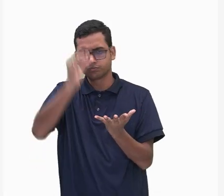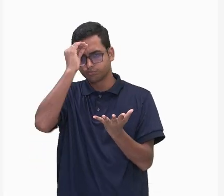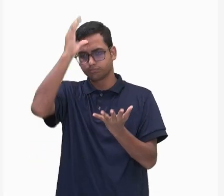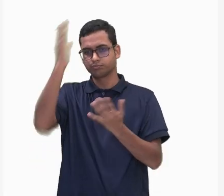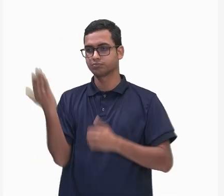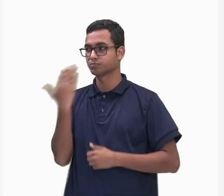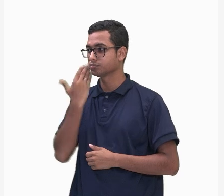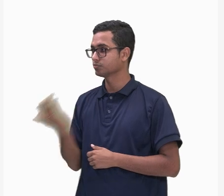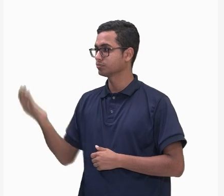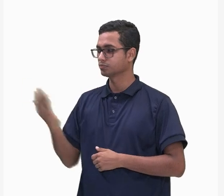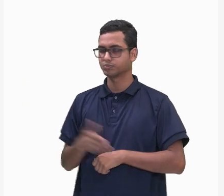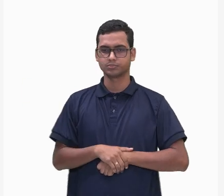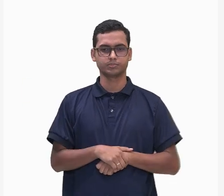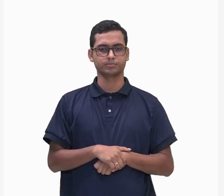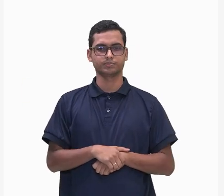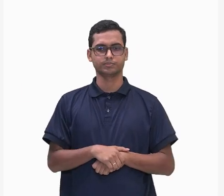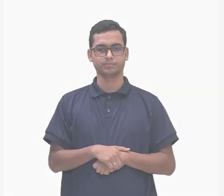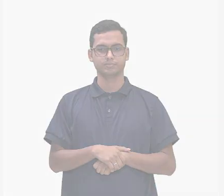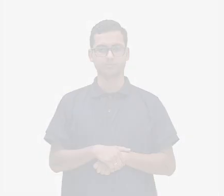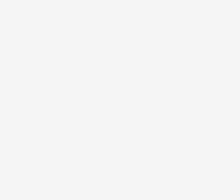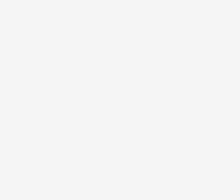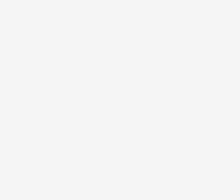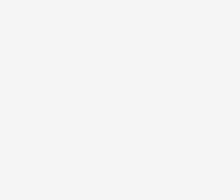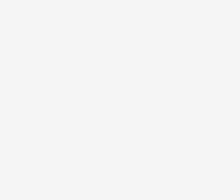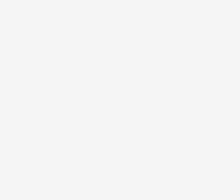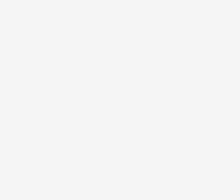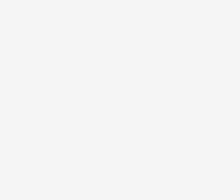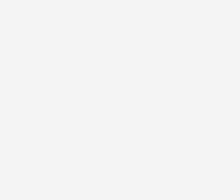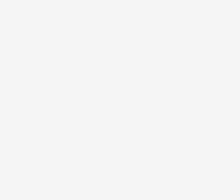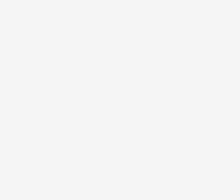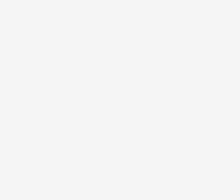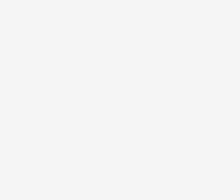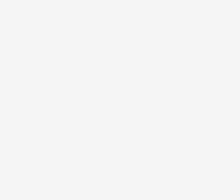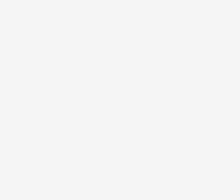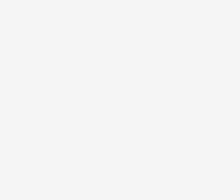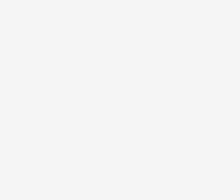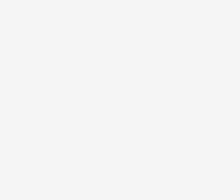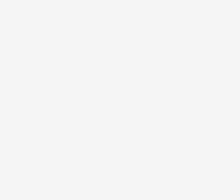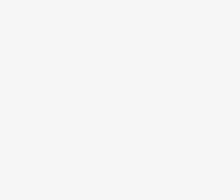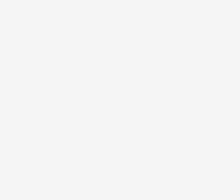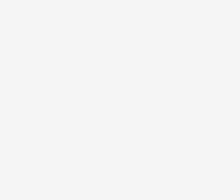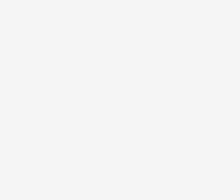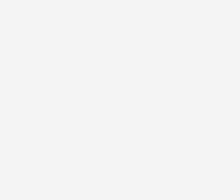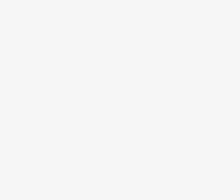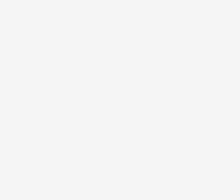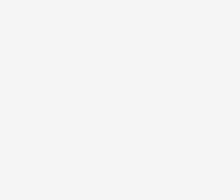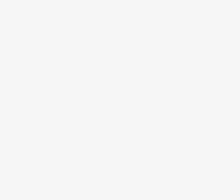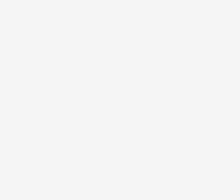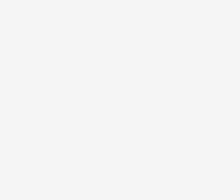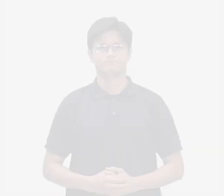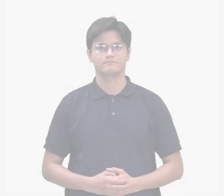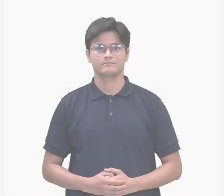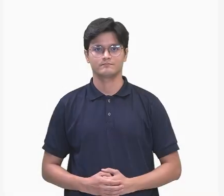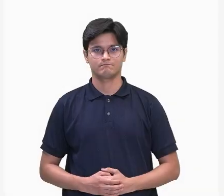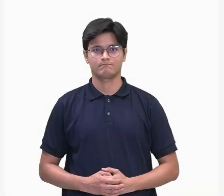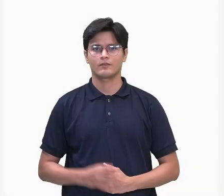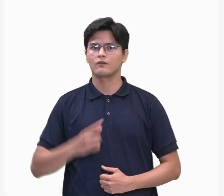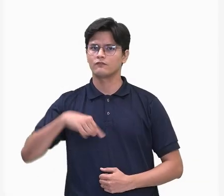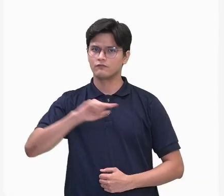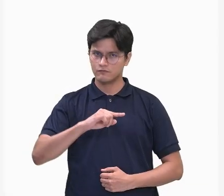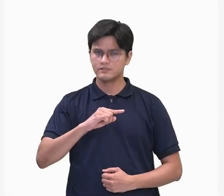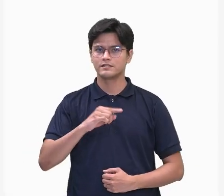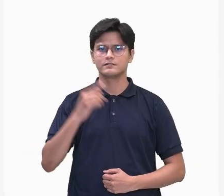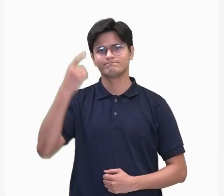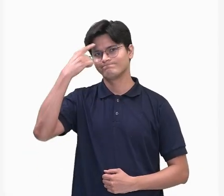aí. Vocês já pensaram que o estudo das células pode influenciar profissões